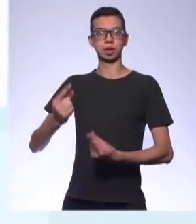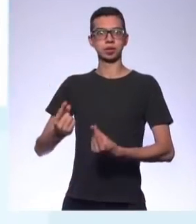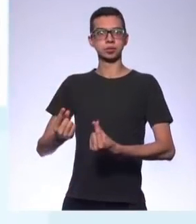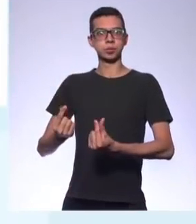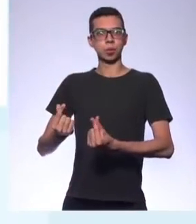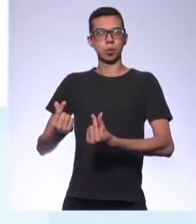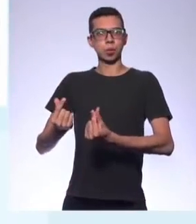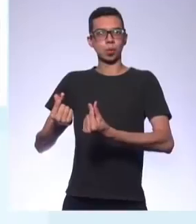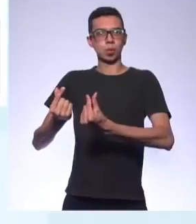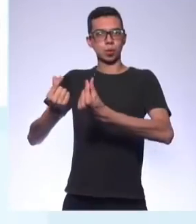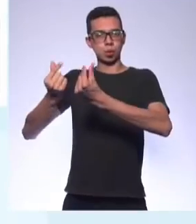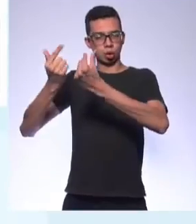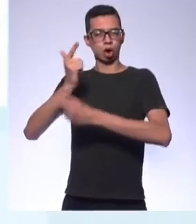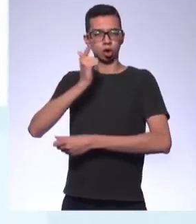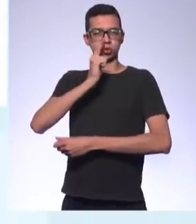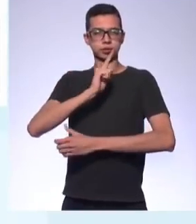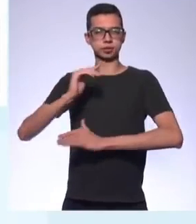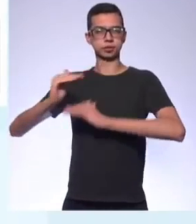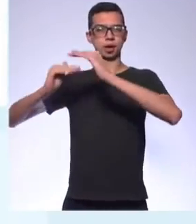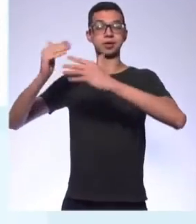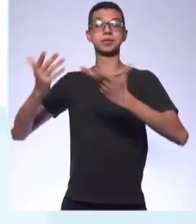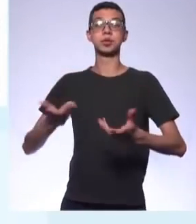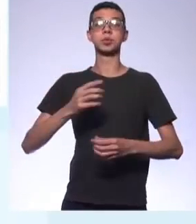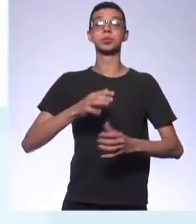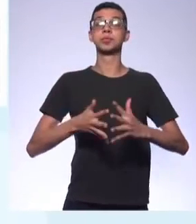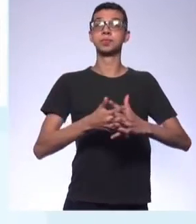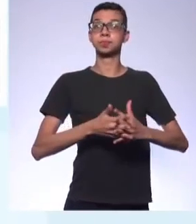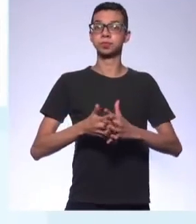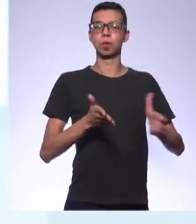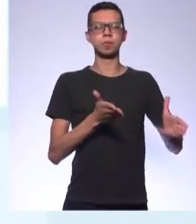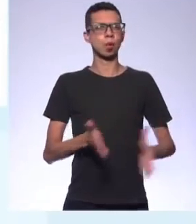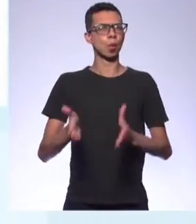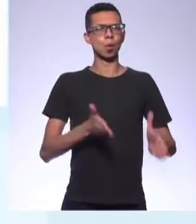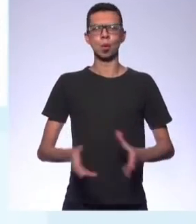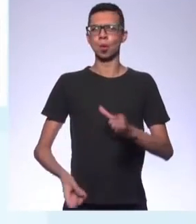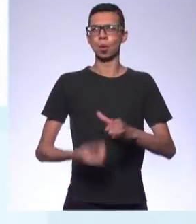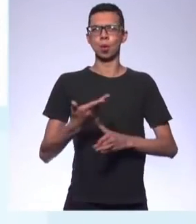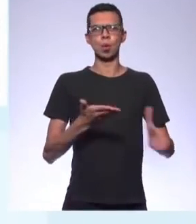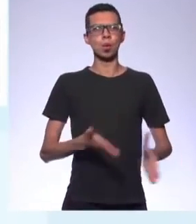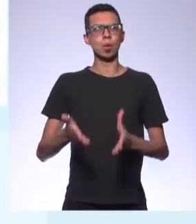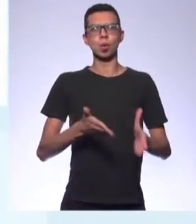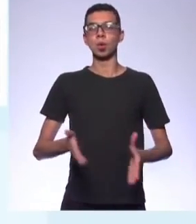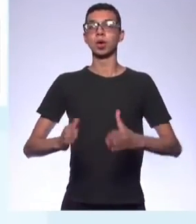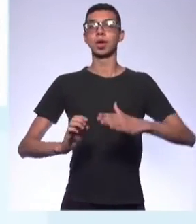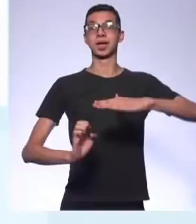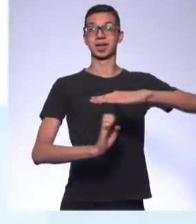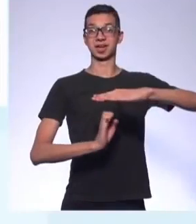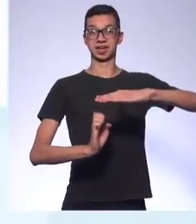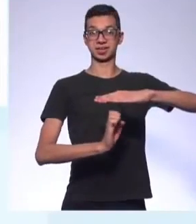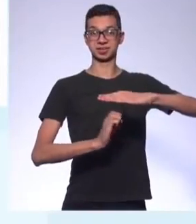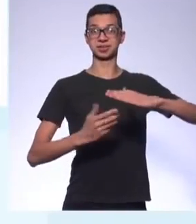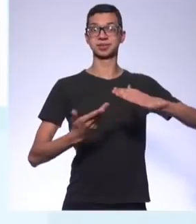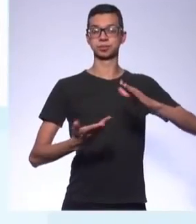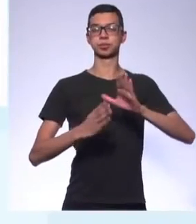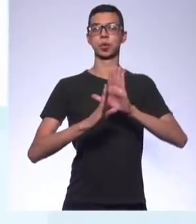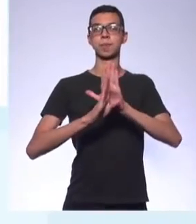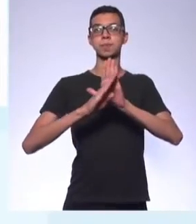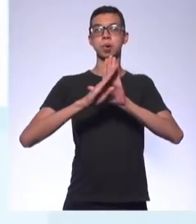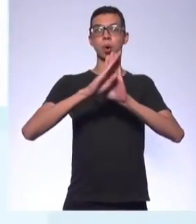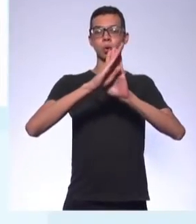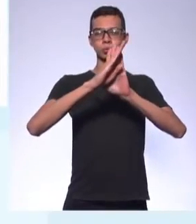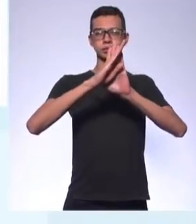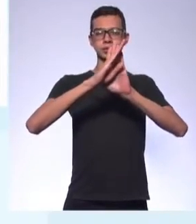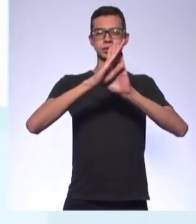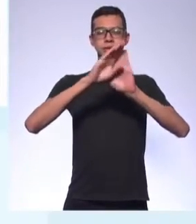Então, teve uma crise de superprodução que fez as ações das empresas irem ao fundo.